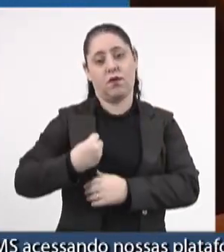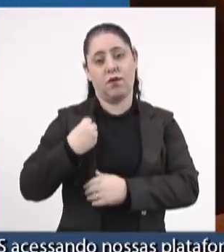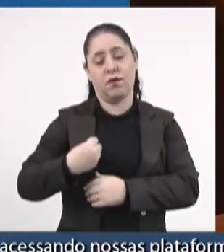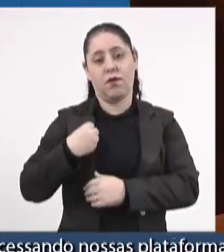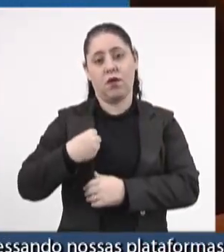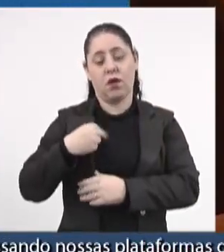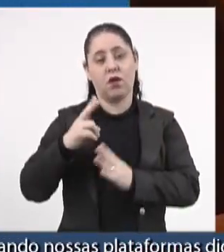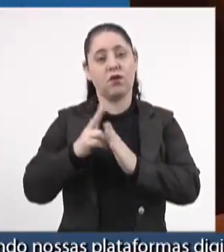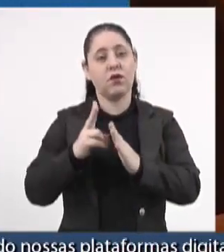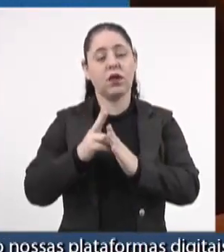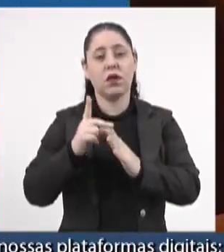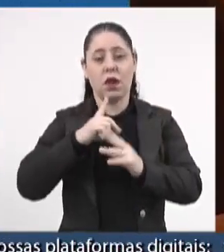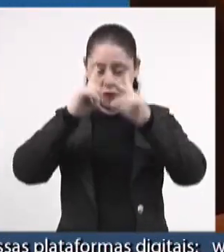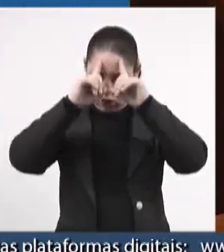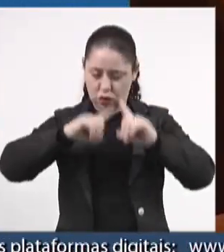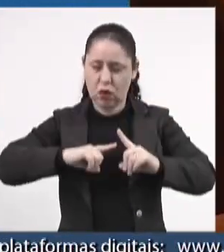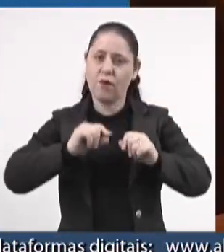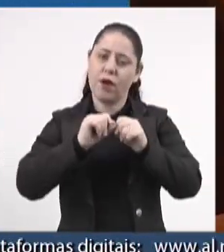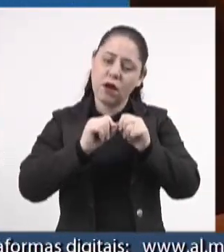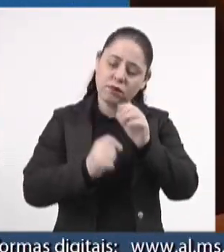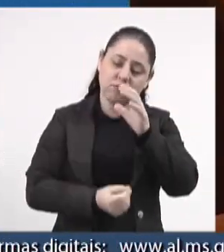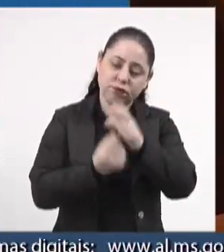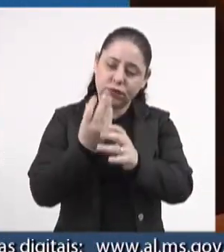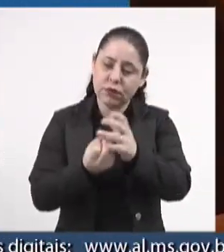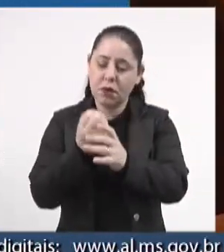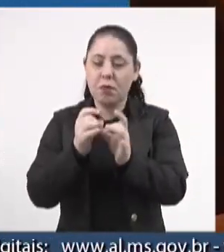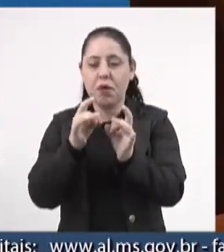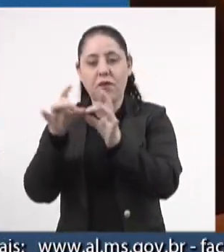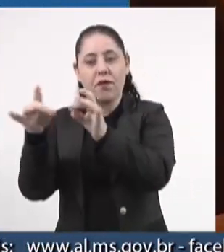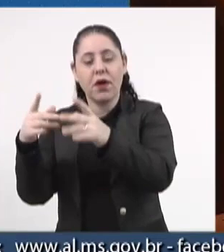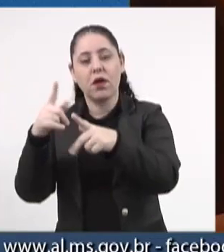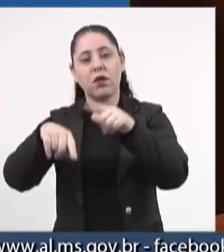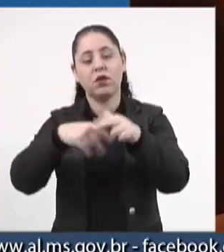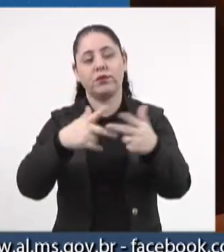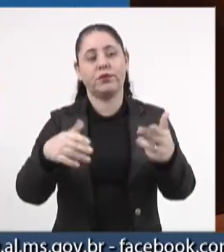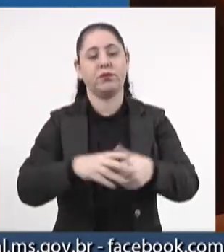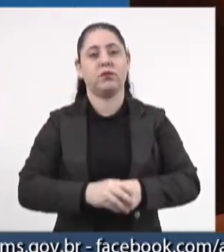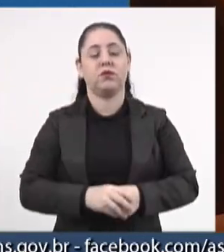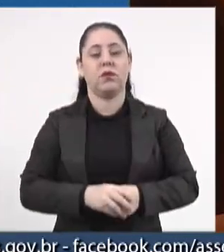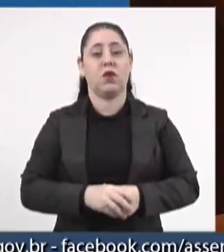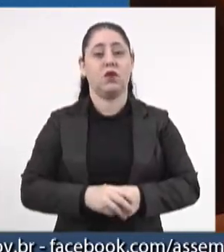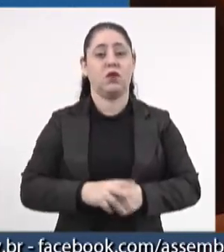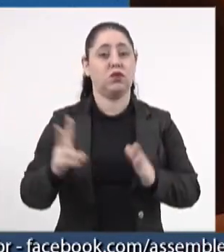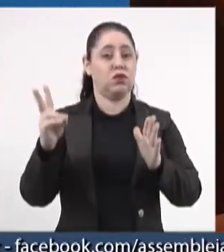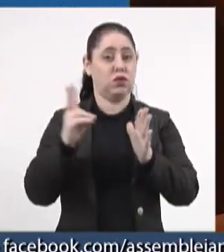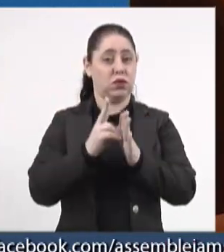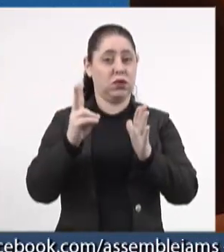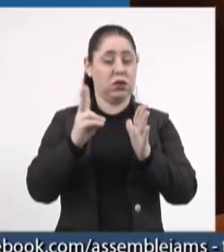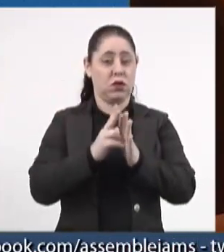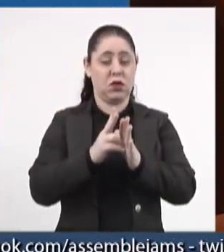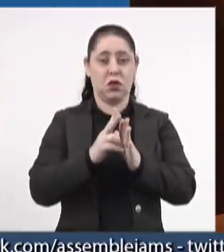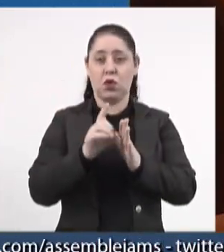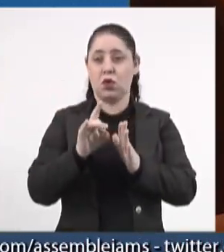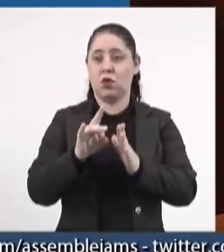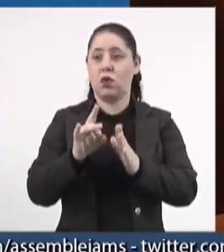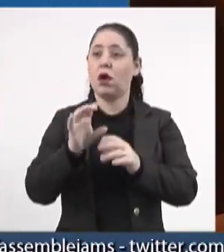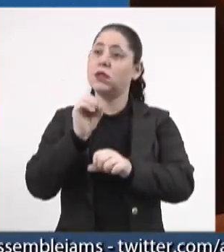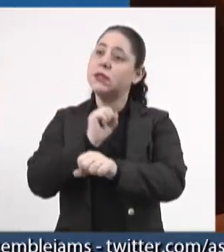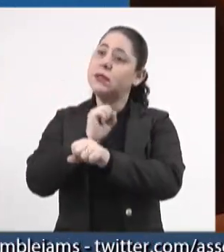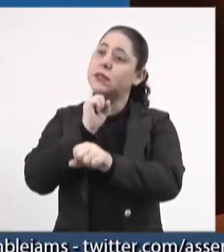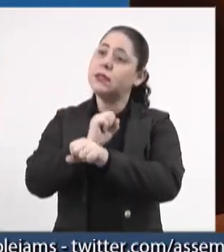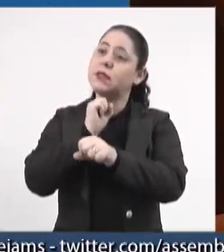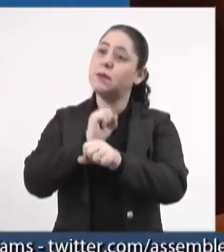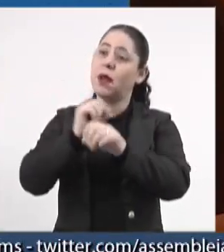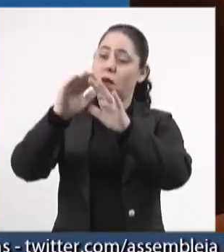dignidade igual todos nós vivemos, produzindo. Os índios ficam dependentes exclusivamente